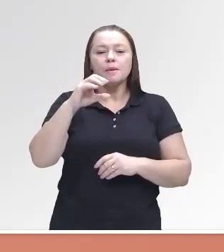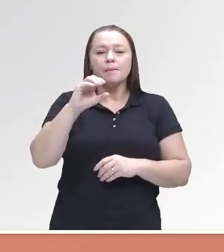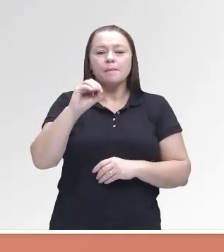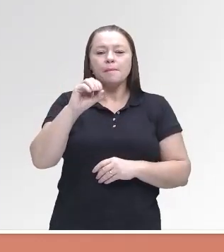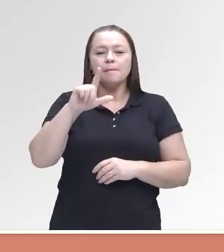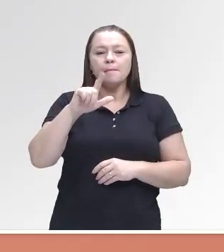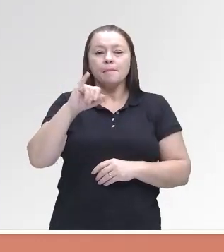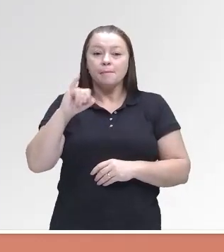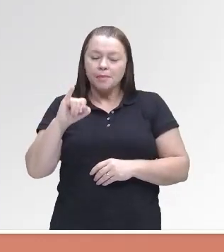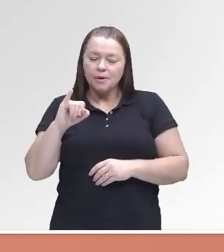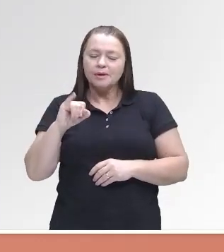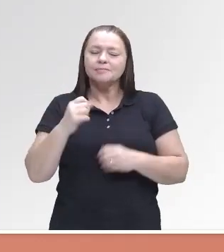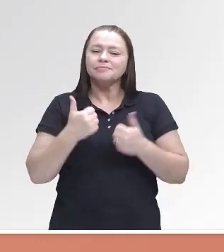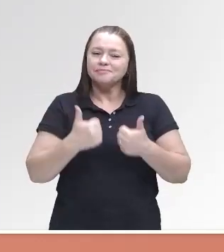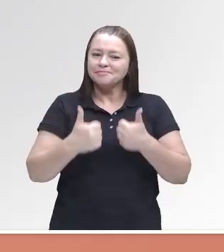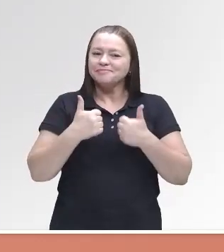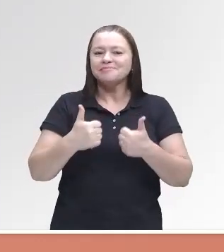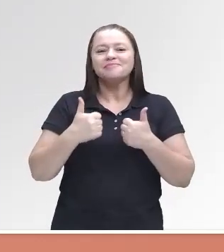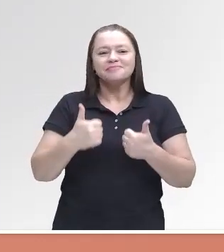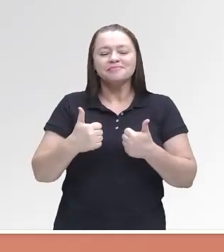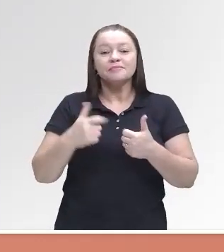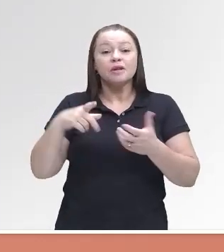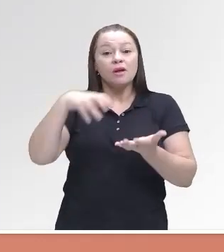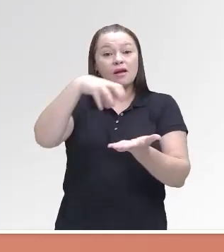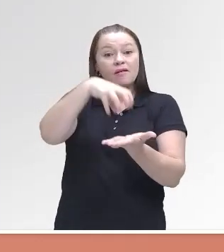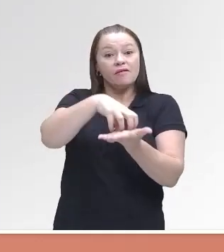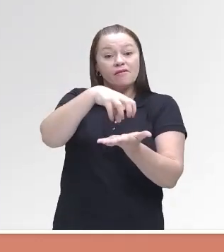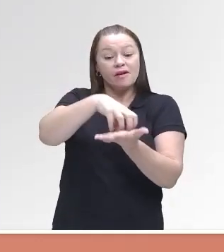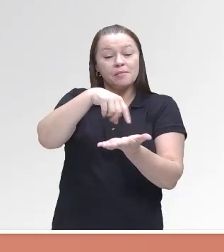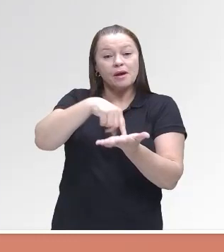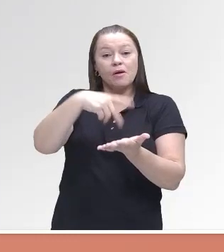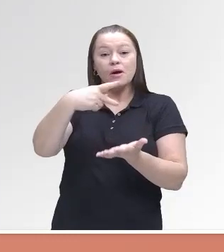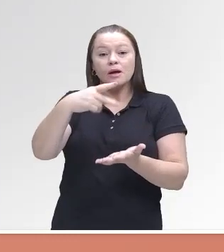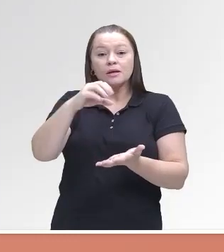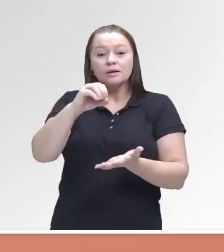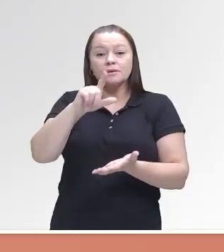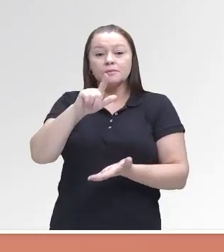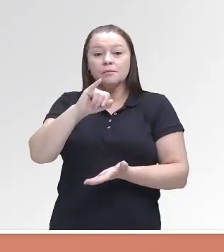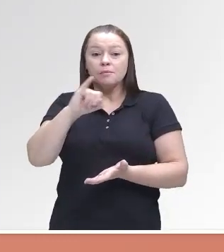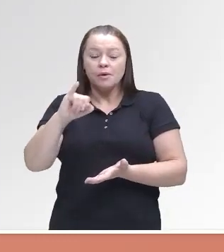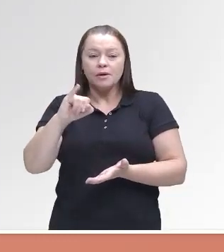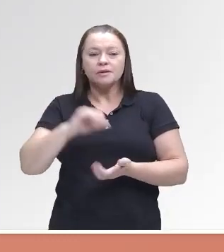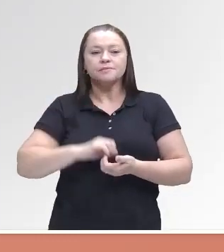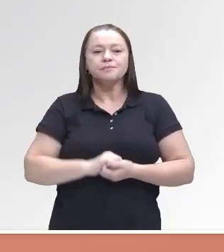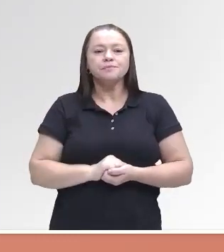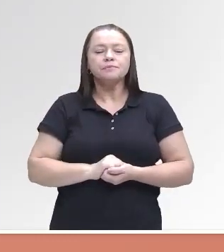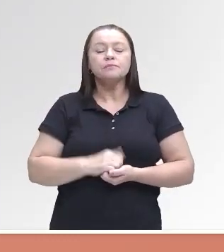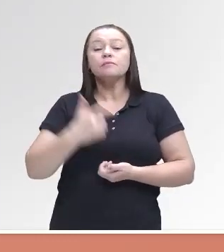polissílaba. Muito bem, então ela vai para a oca da polissílaba. E essa outra aqui?